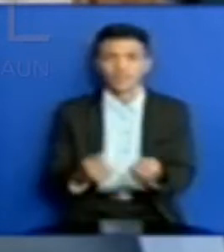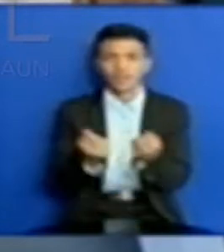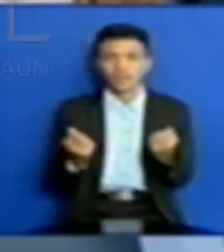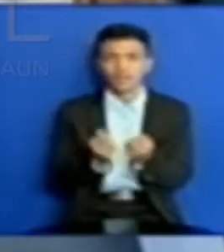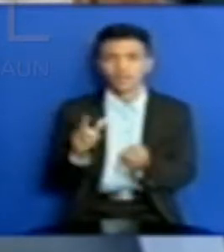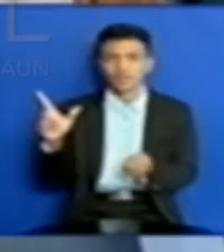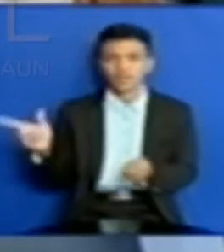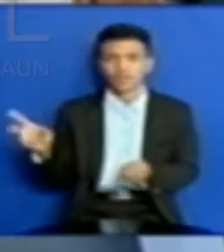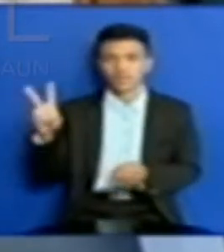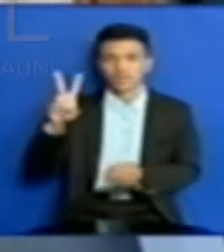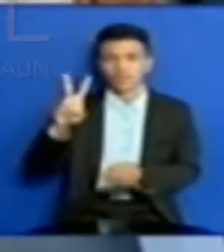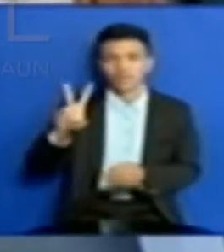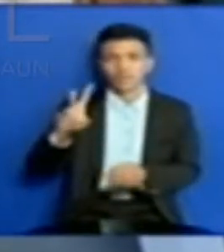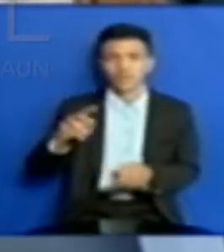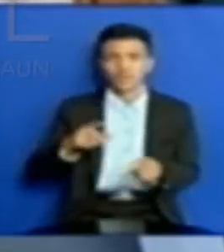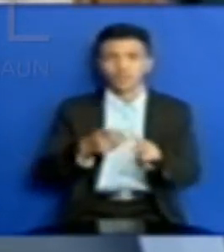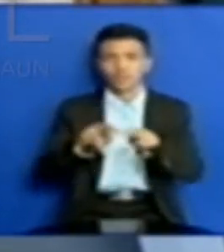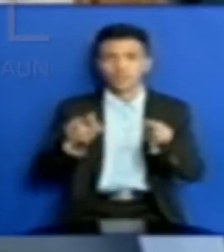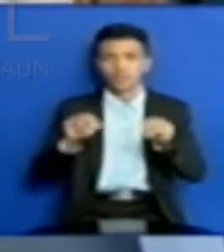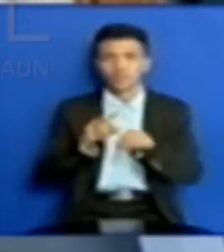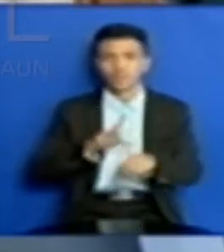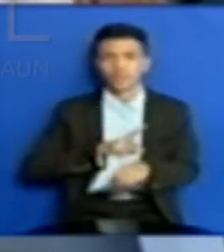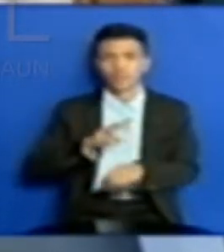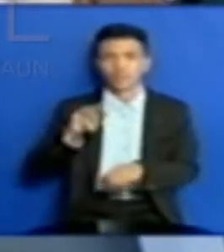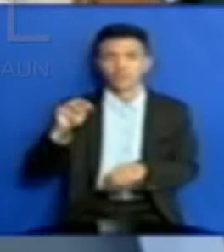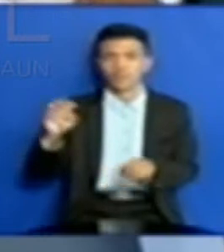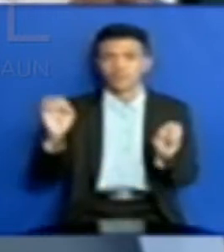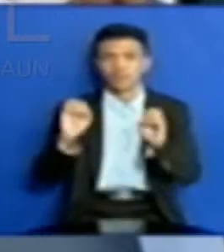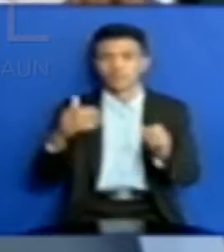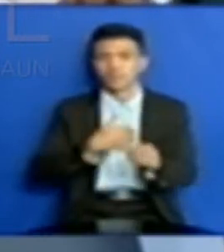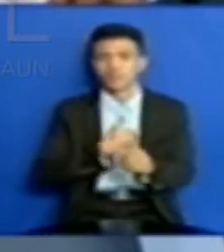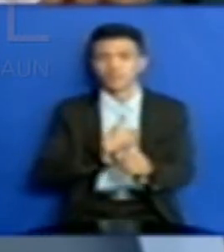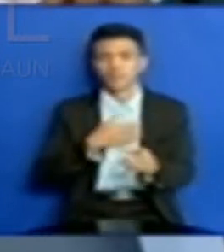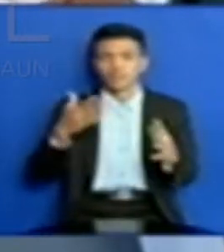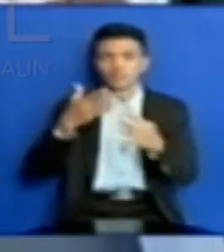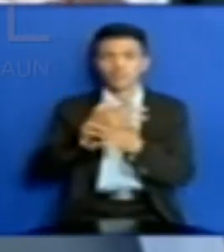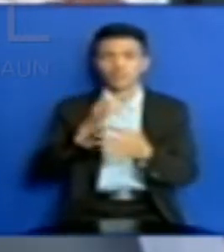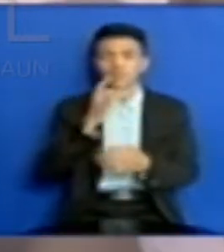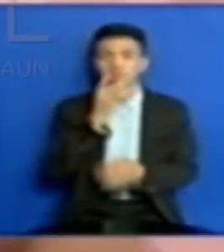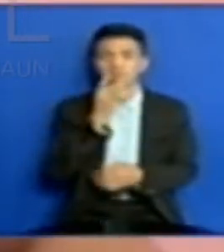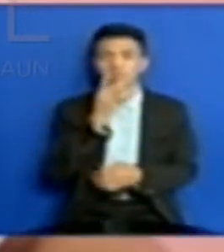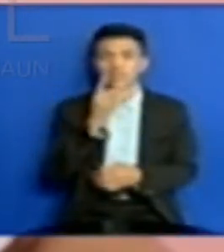Aldeia Ruano Lourenço em Rua e município Lautem se deu acesso à energia e eletricidade.